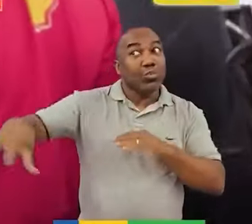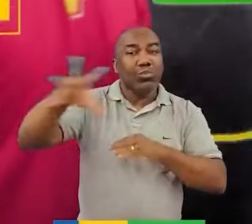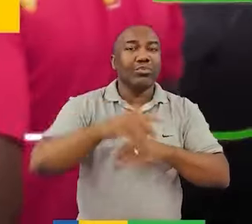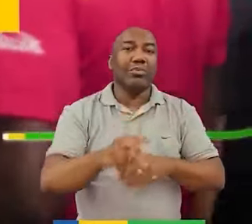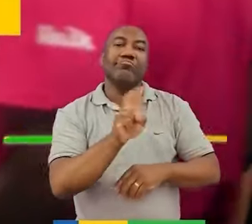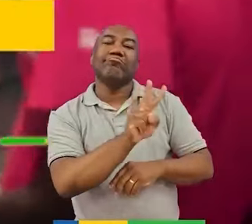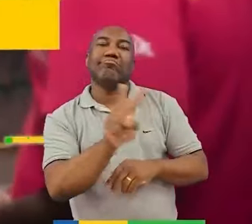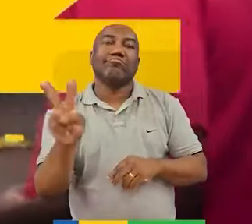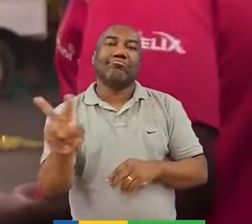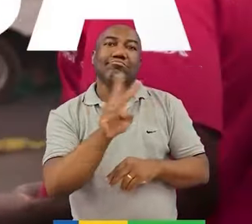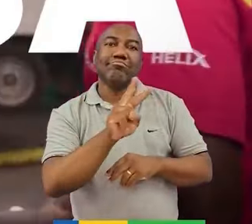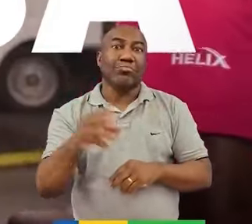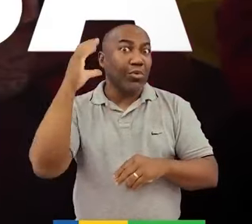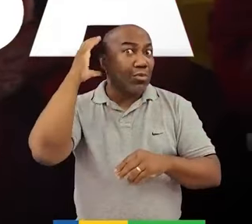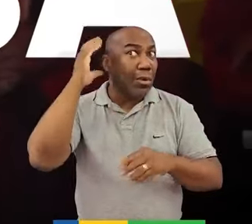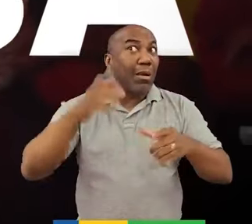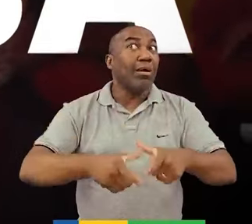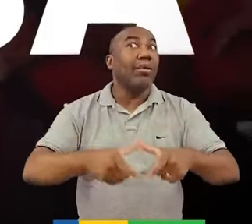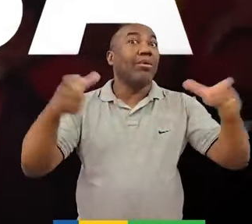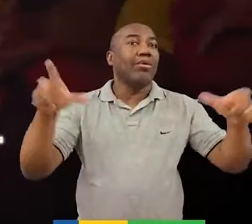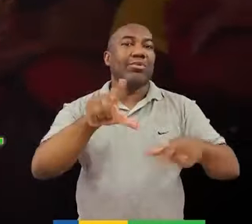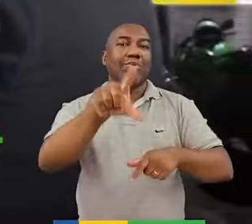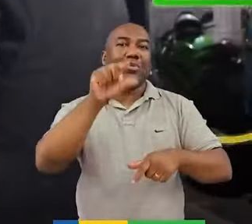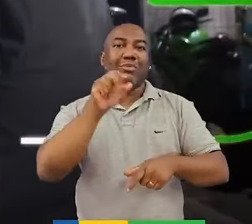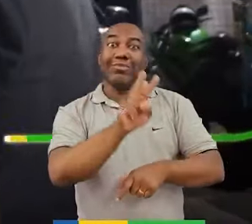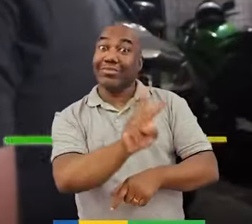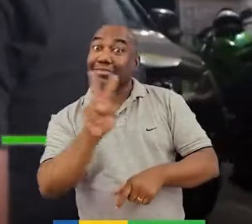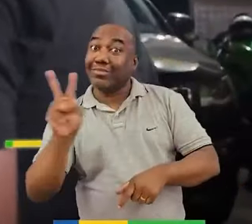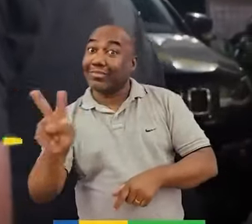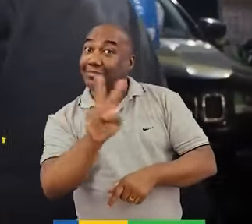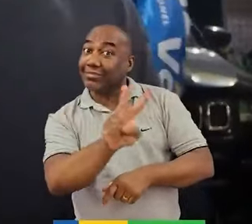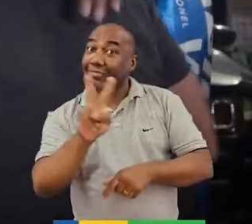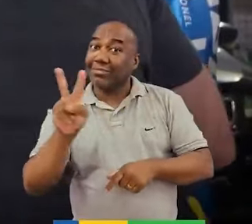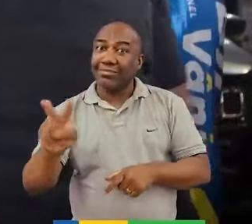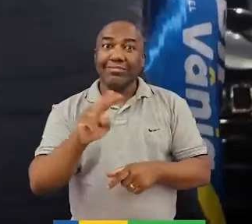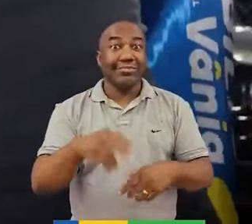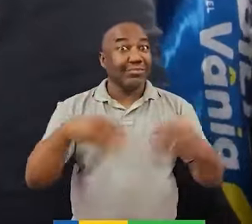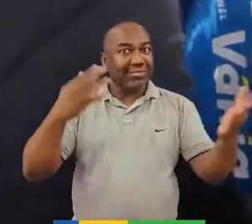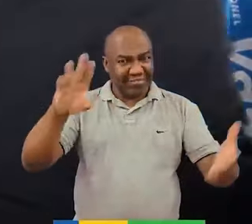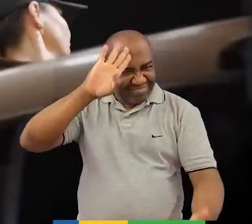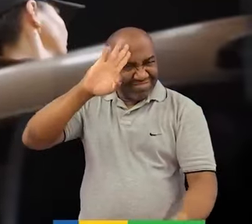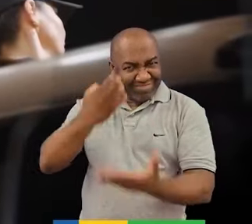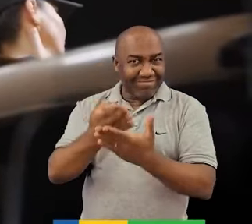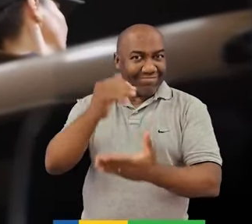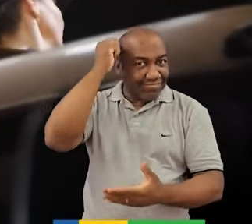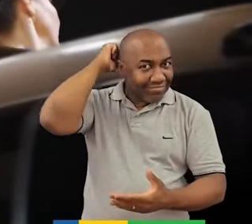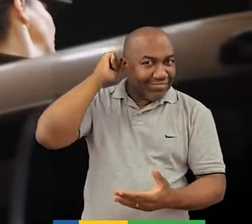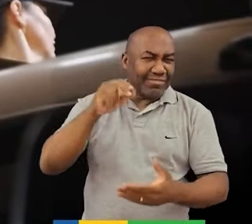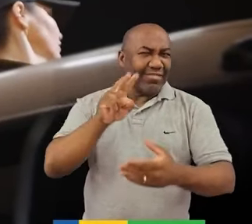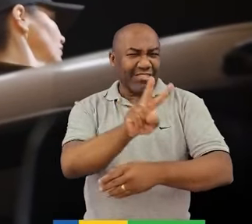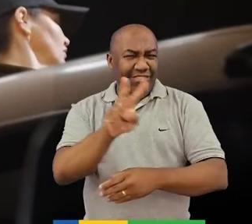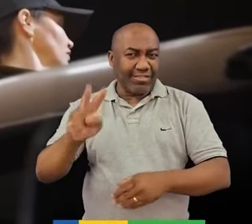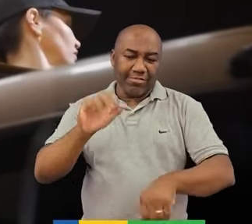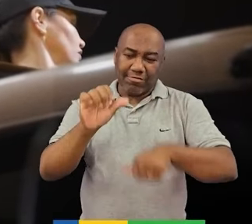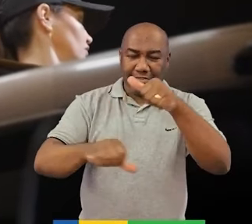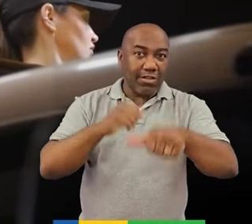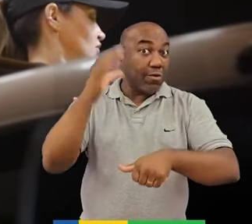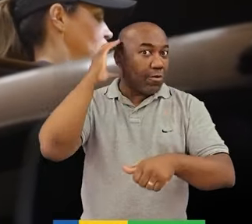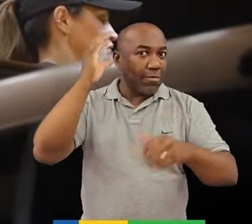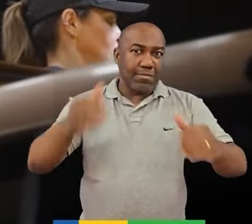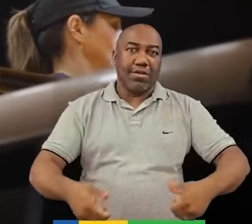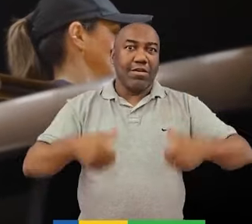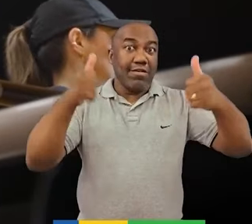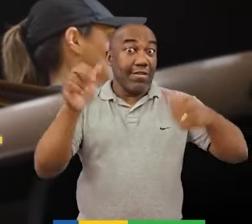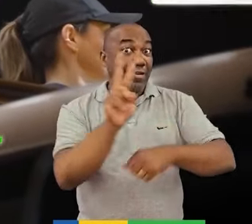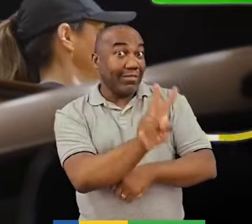mundo é 22, Cuiabá inteiro escolheu 22, confia no Abílio, pra endireitar